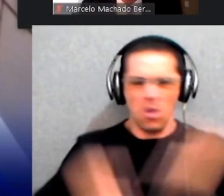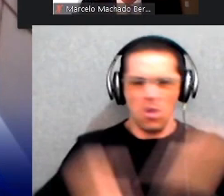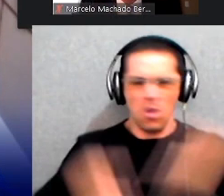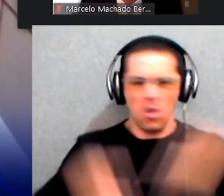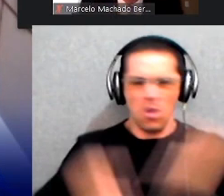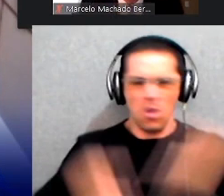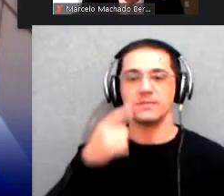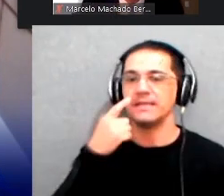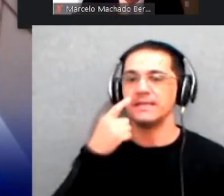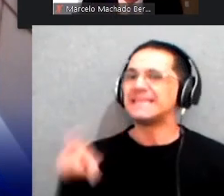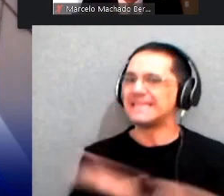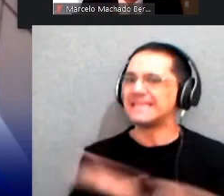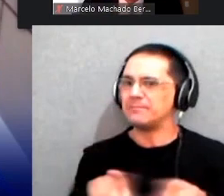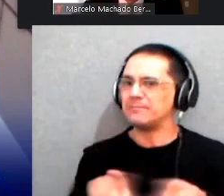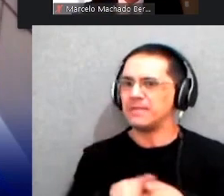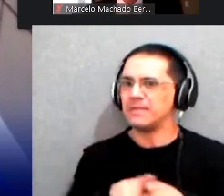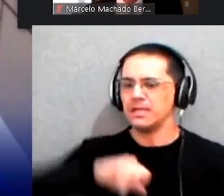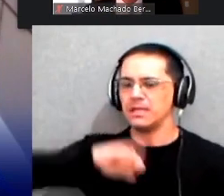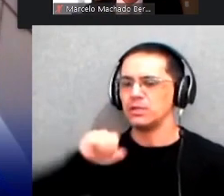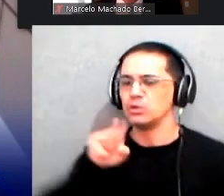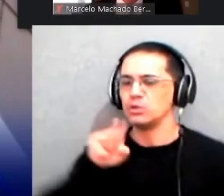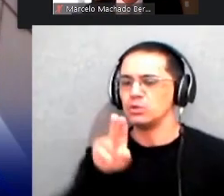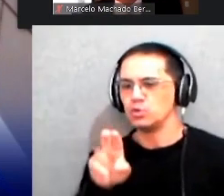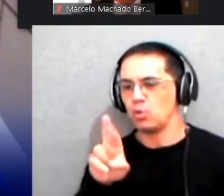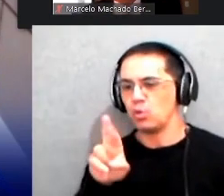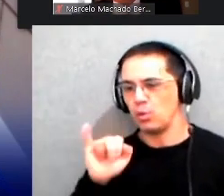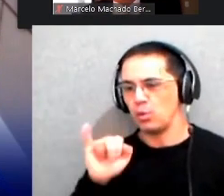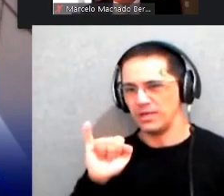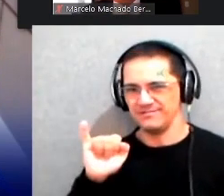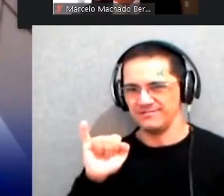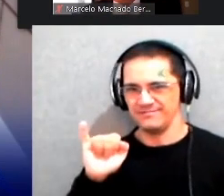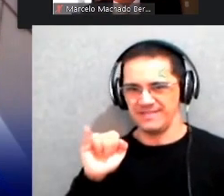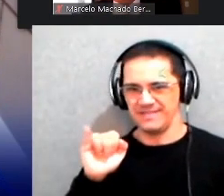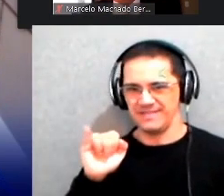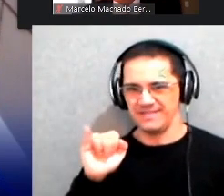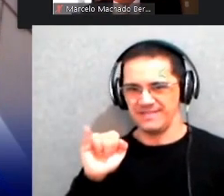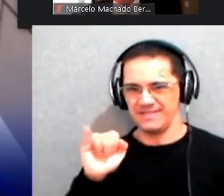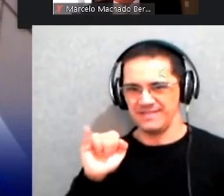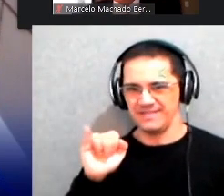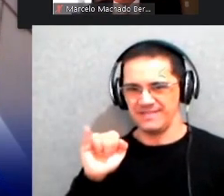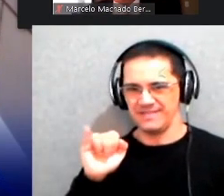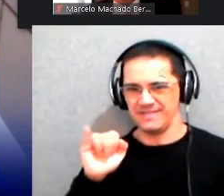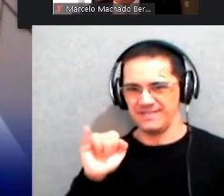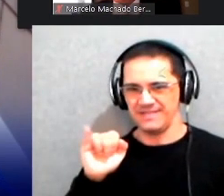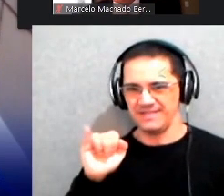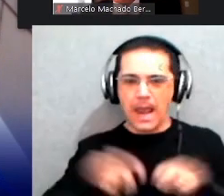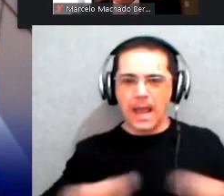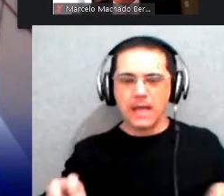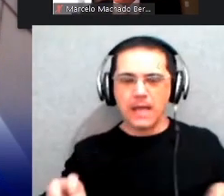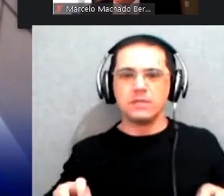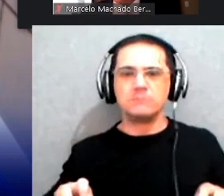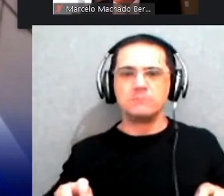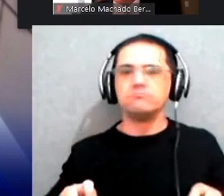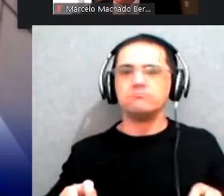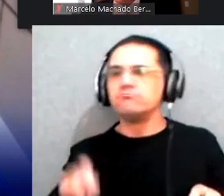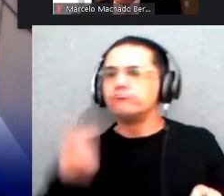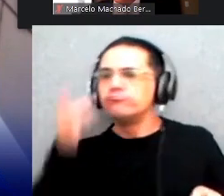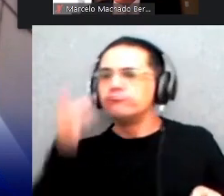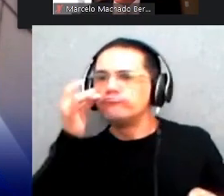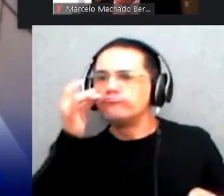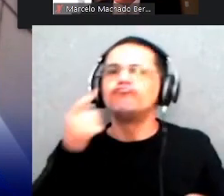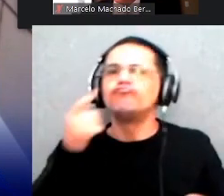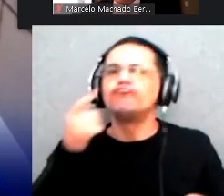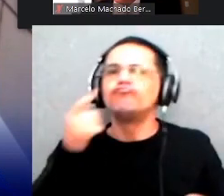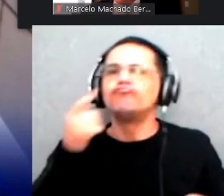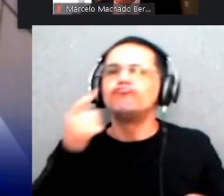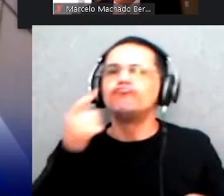absurdo. Esse é um ritual humano. Esse é um ritual que necessariamente tem que ter o contato.